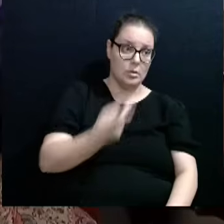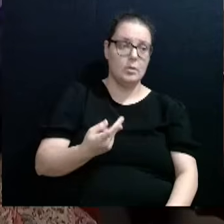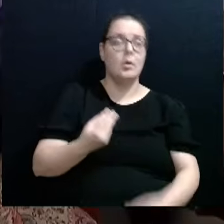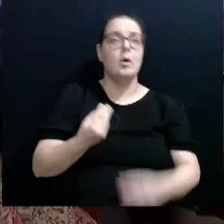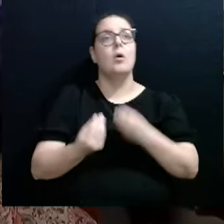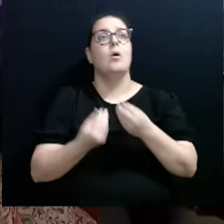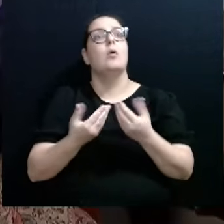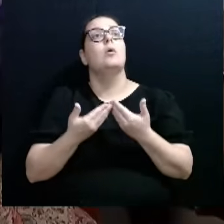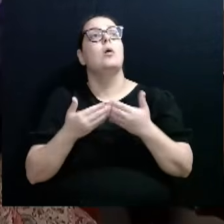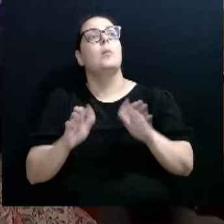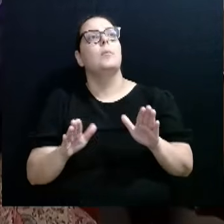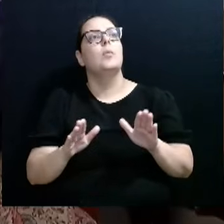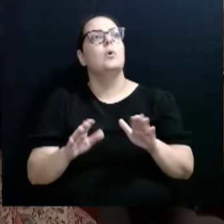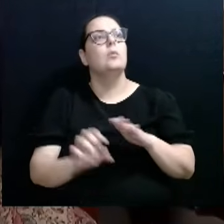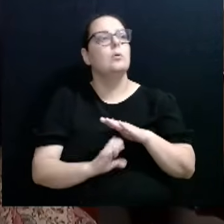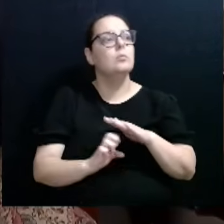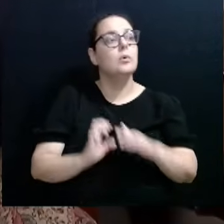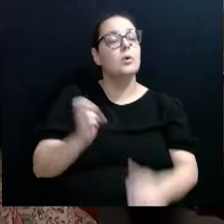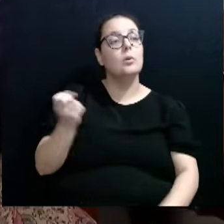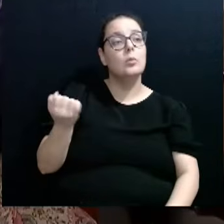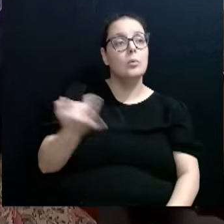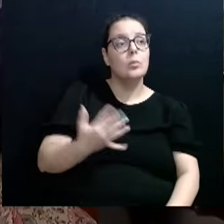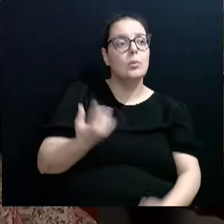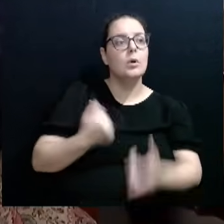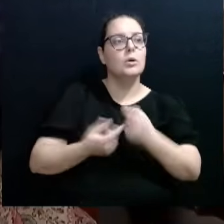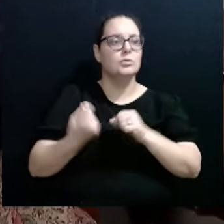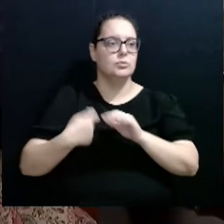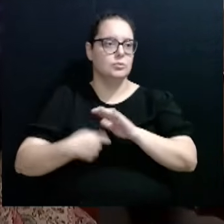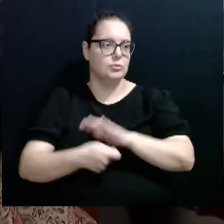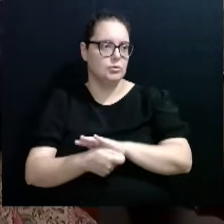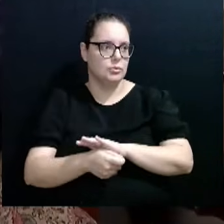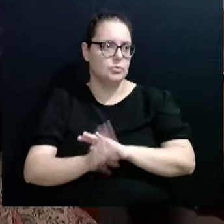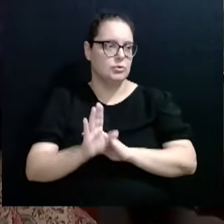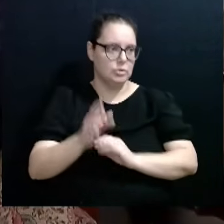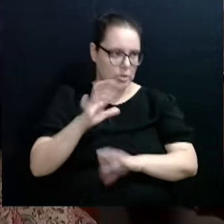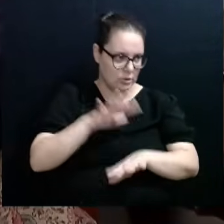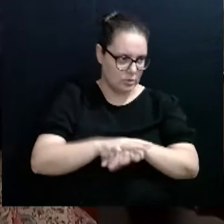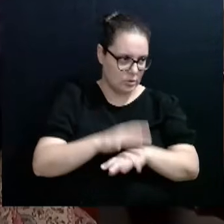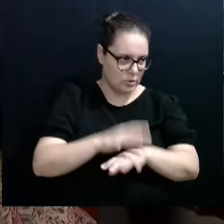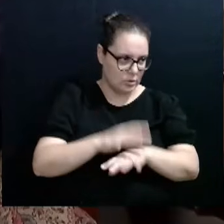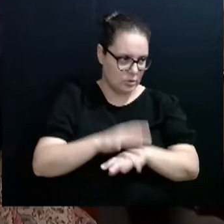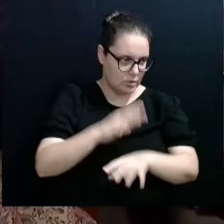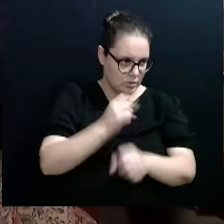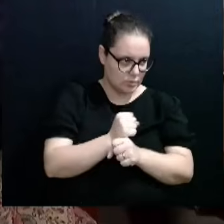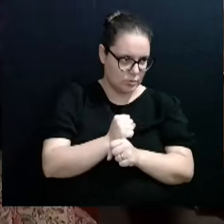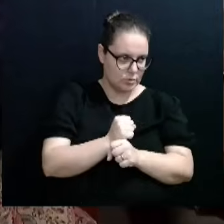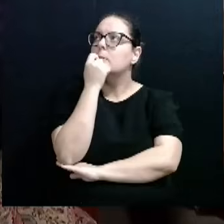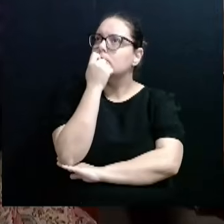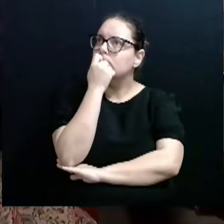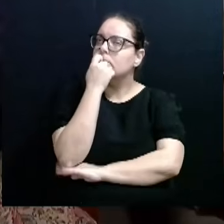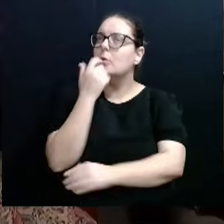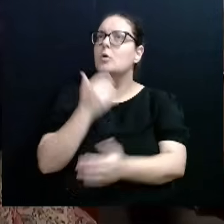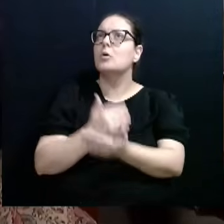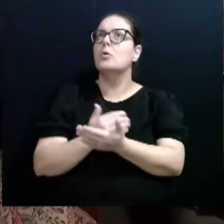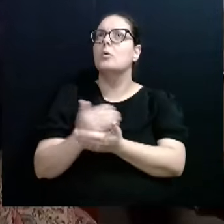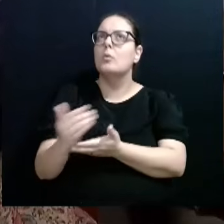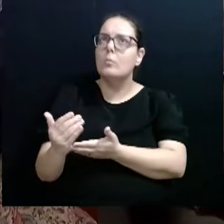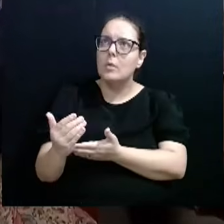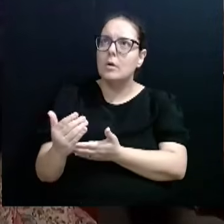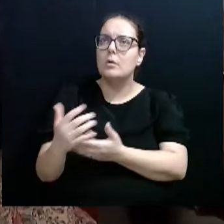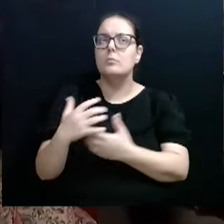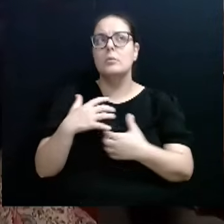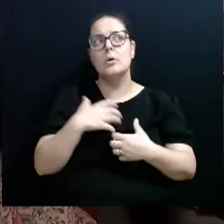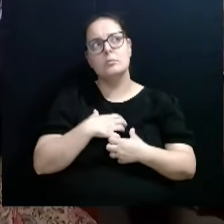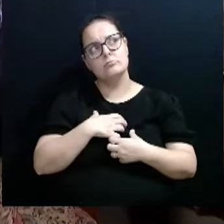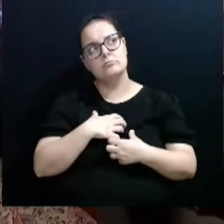você investiu? Você já fez essa conta? Olha, nós começamos de forma bem